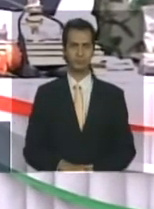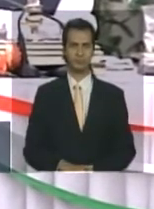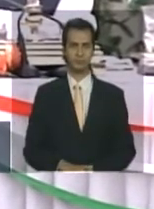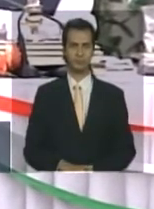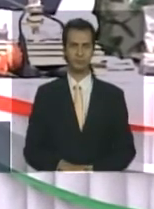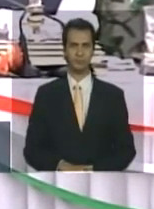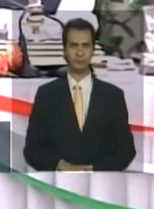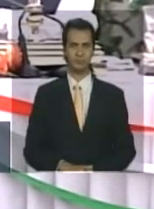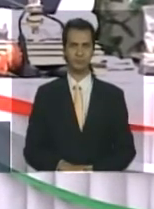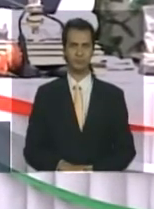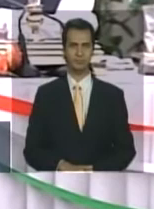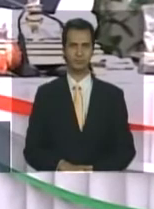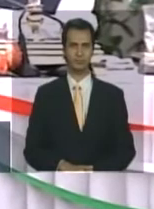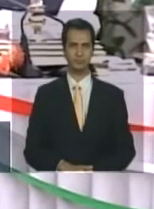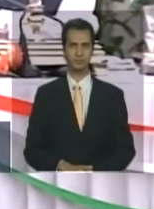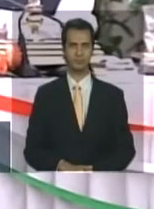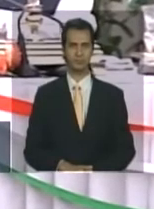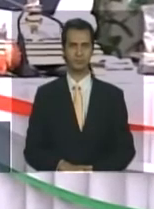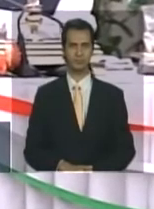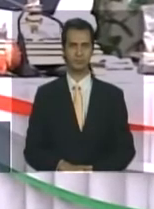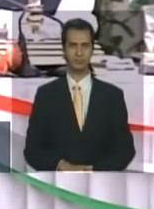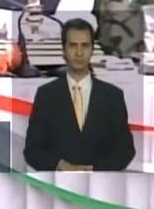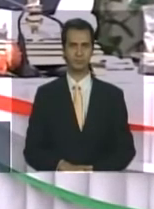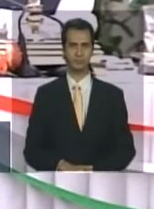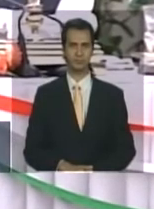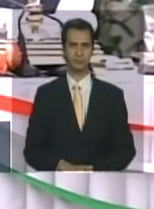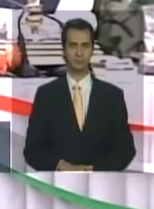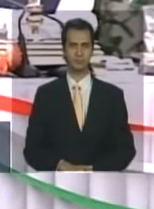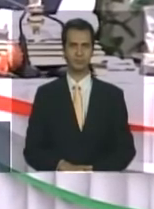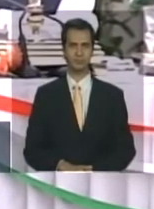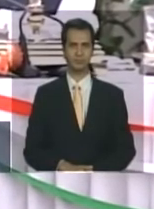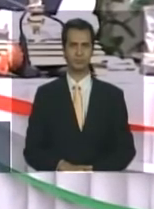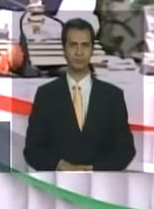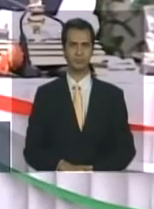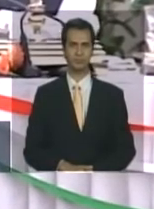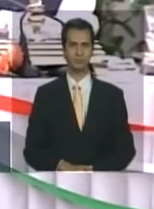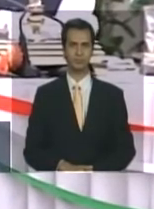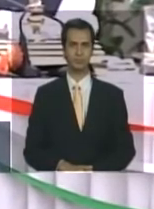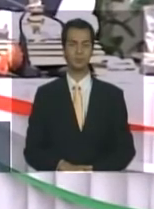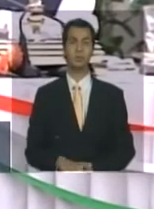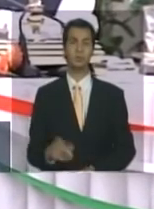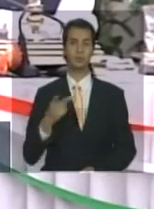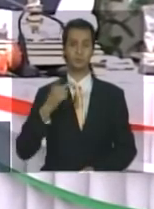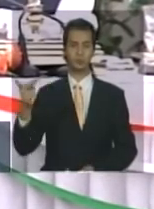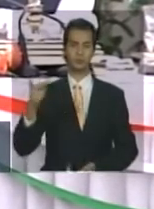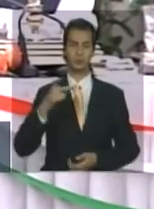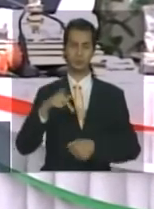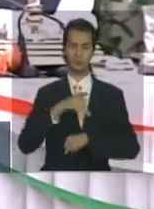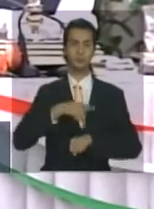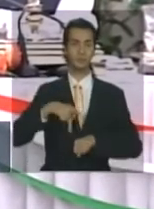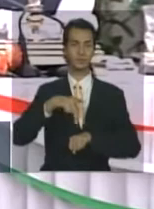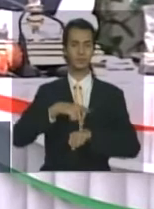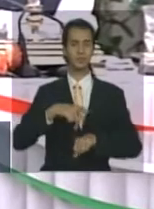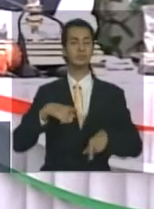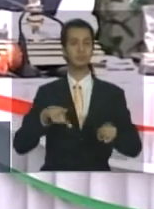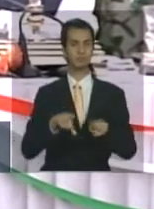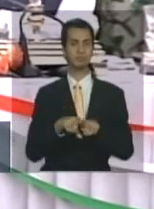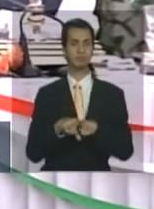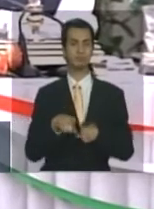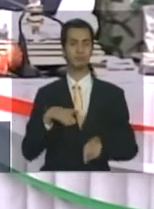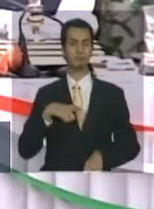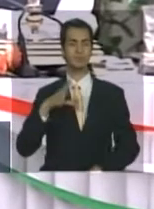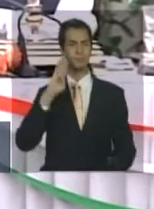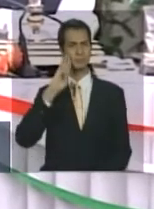inclusion, poverty eradication, and technological progress. Somos ainda países que privilegiam a